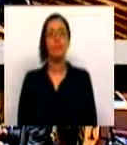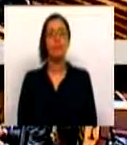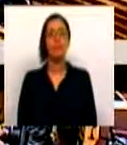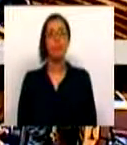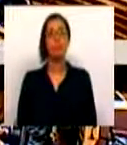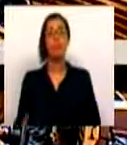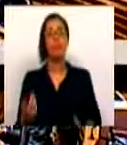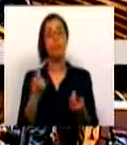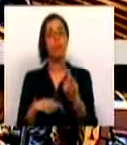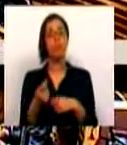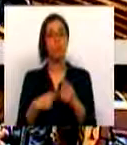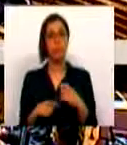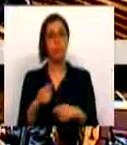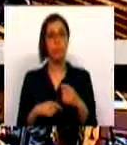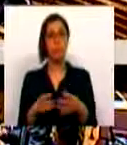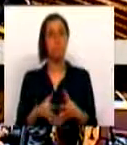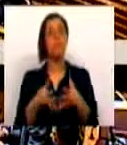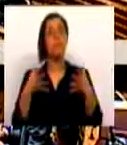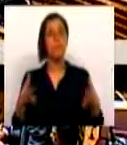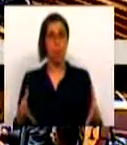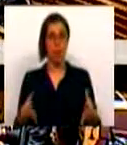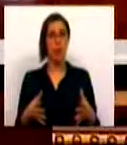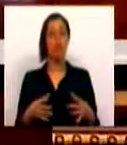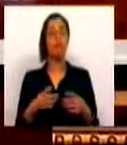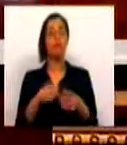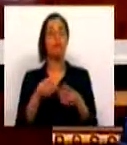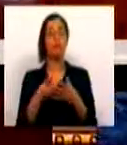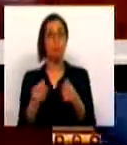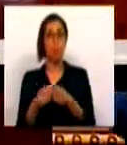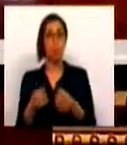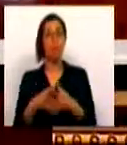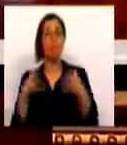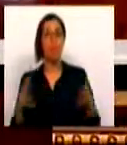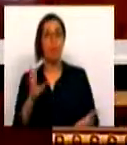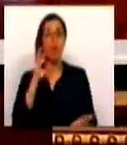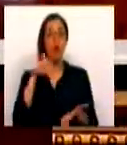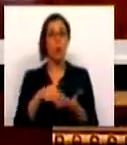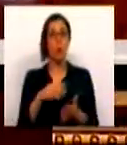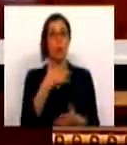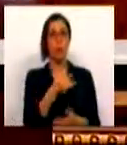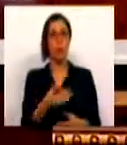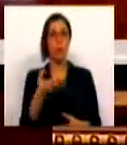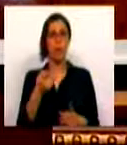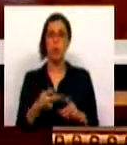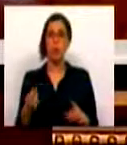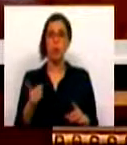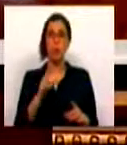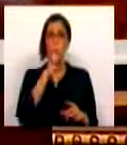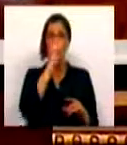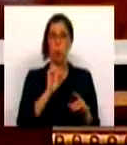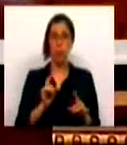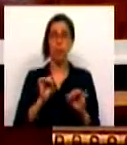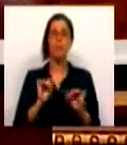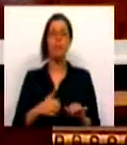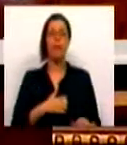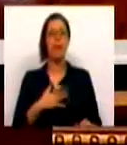e as exportações crescerem quando o produto cresce. Por isso é que o resultado de 2017 não é um resultado do governo, é um resultado